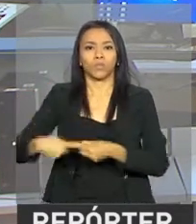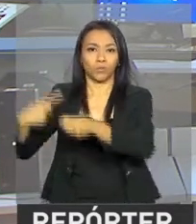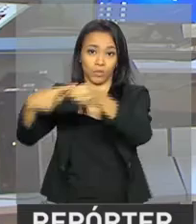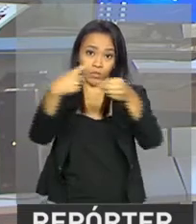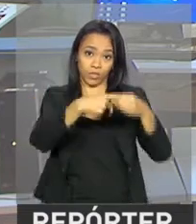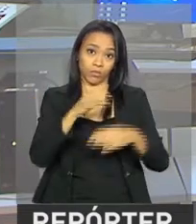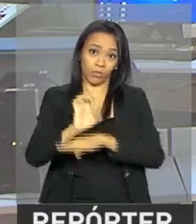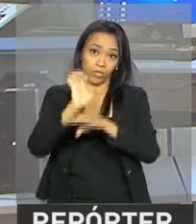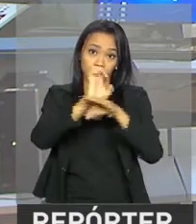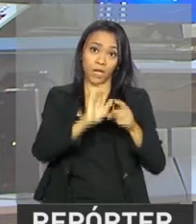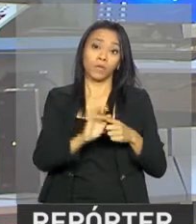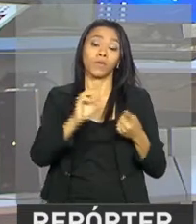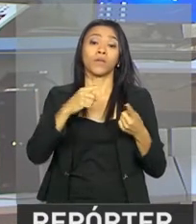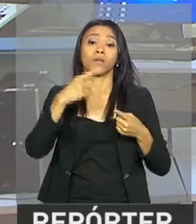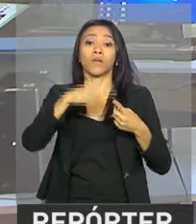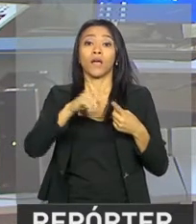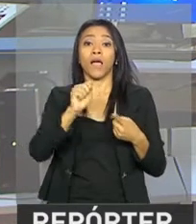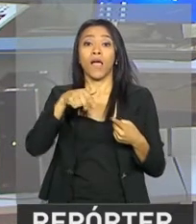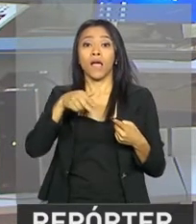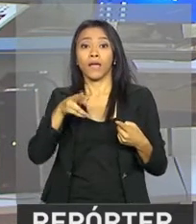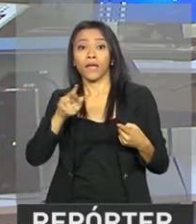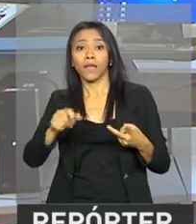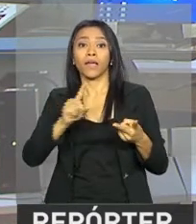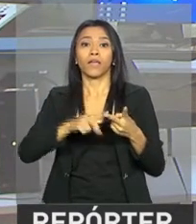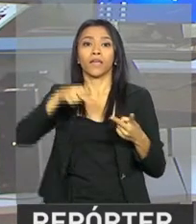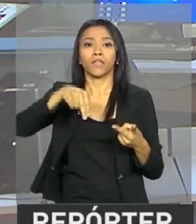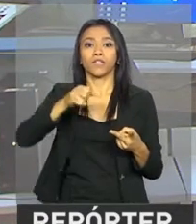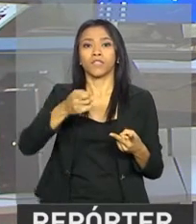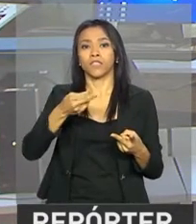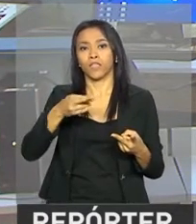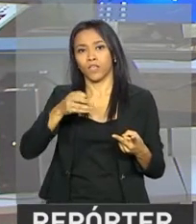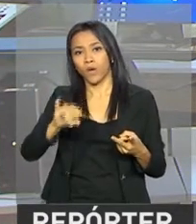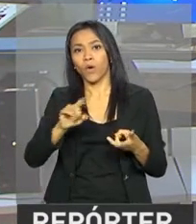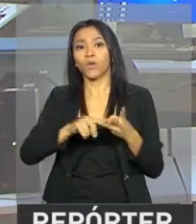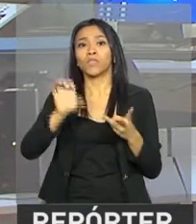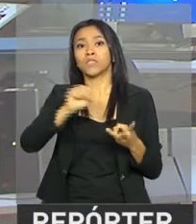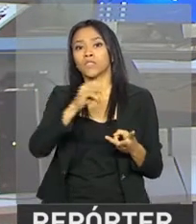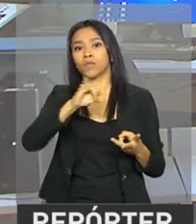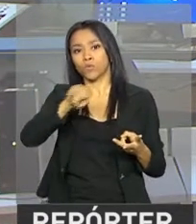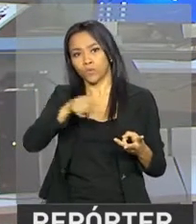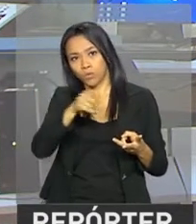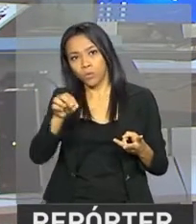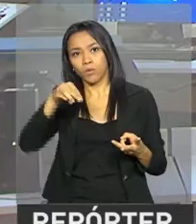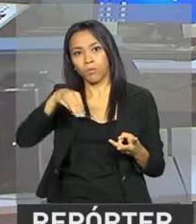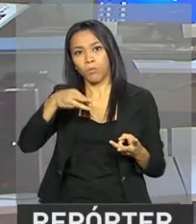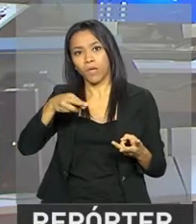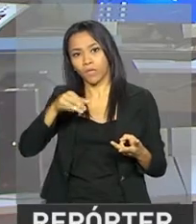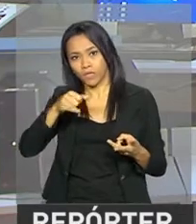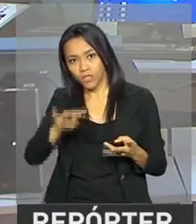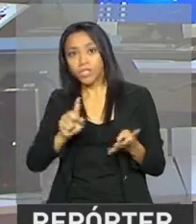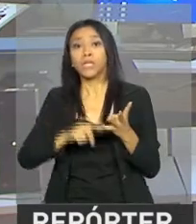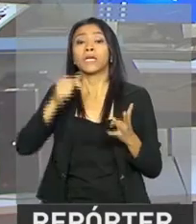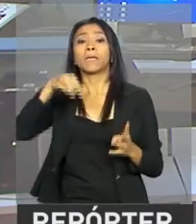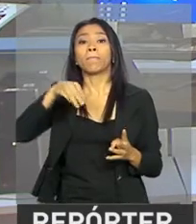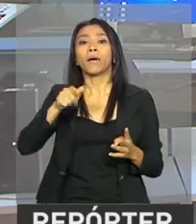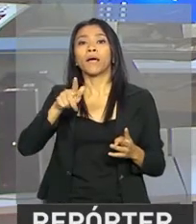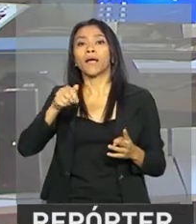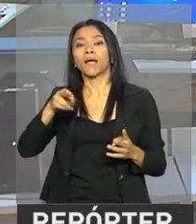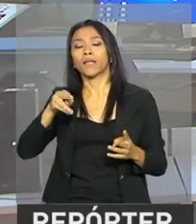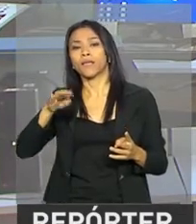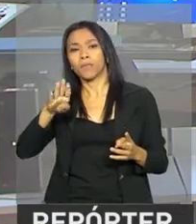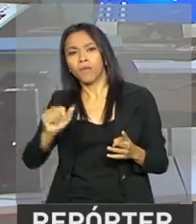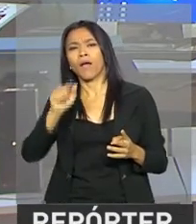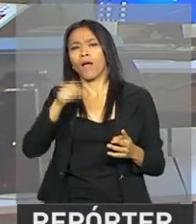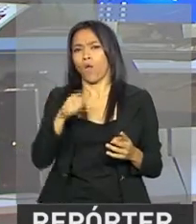eles Angra, Niterói, São João de Meriti e Mangaratiba. A medida vai atender a essas regiões por um prazo